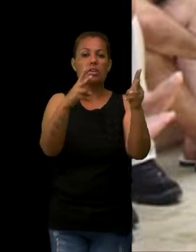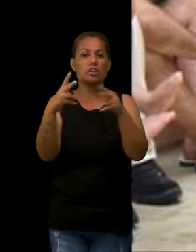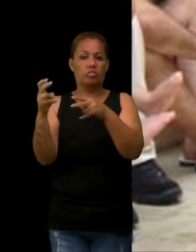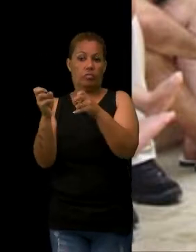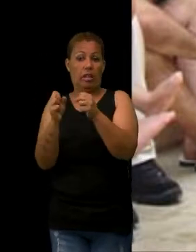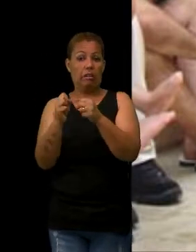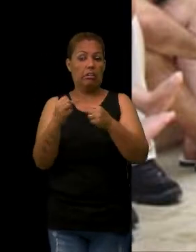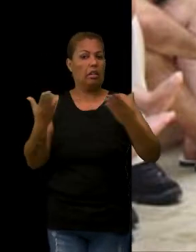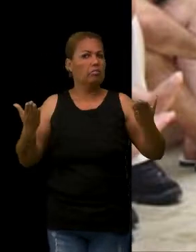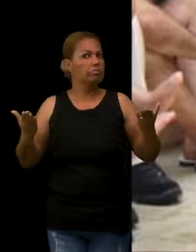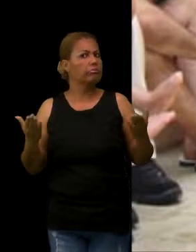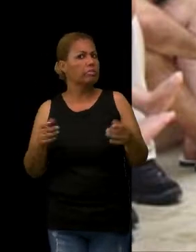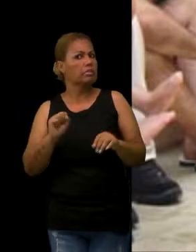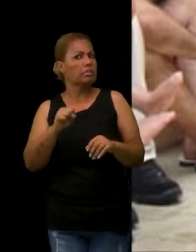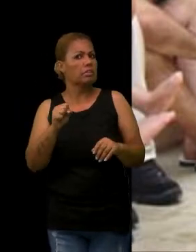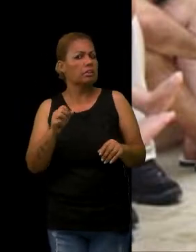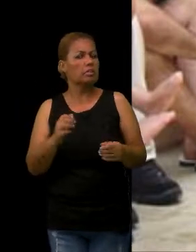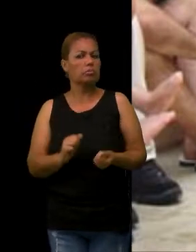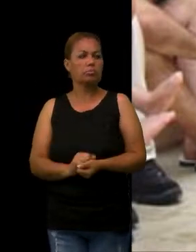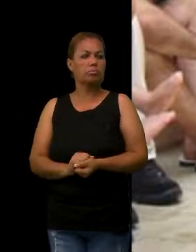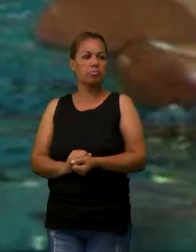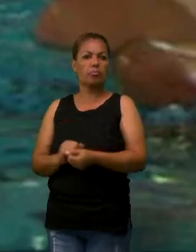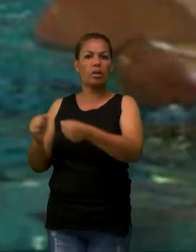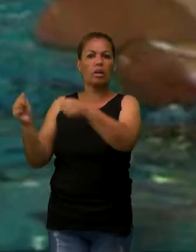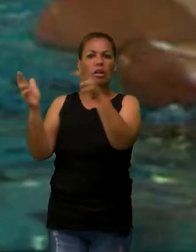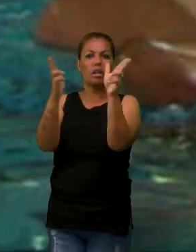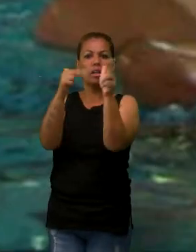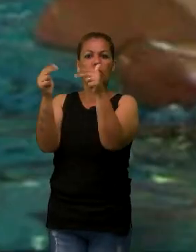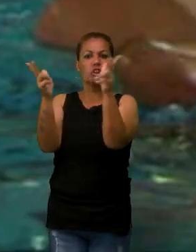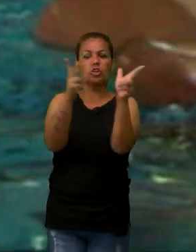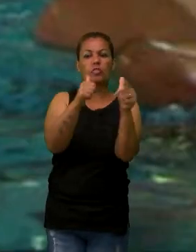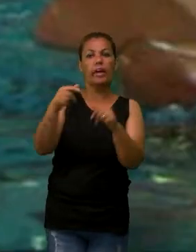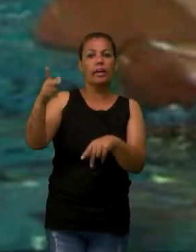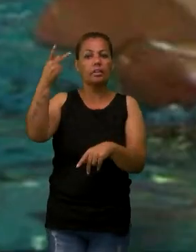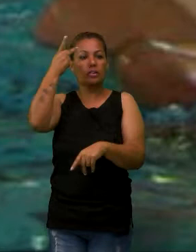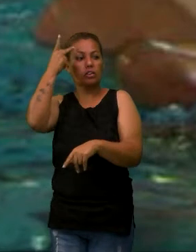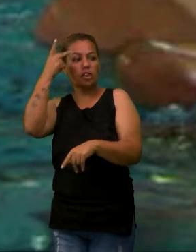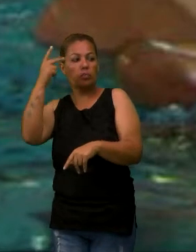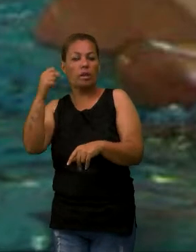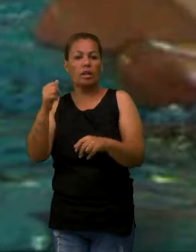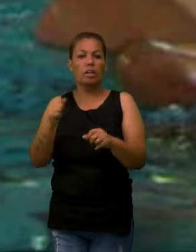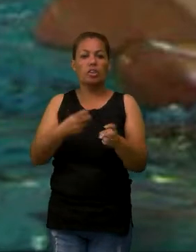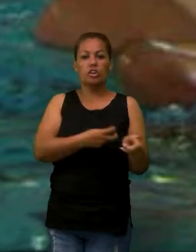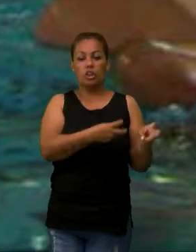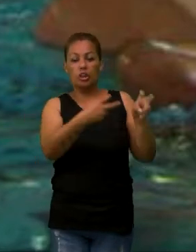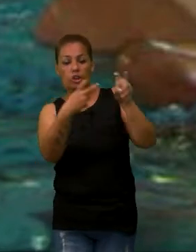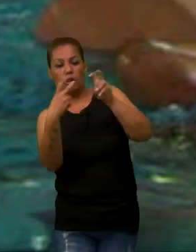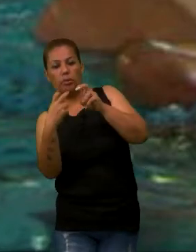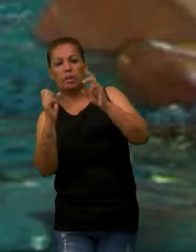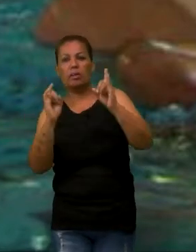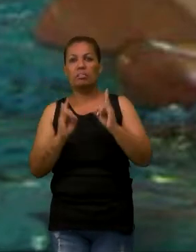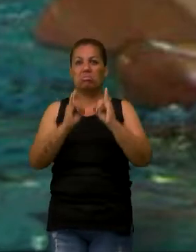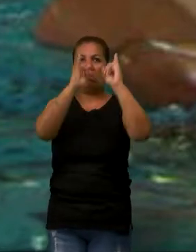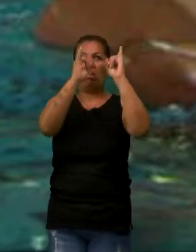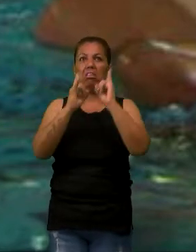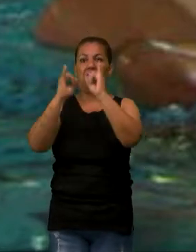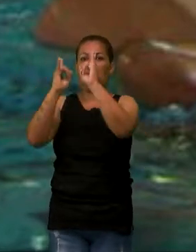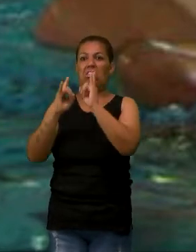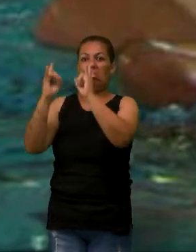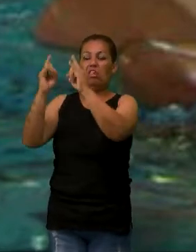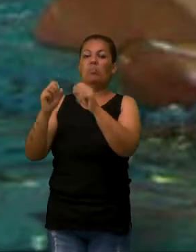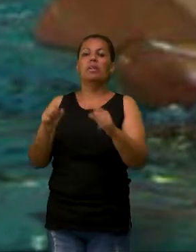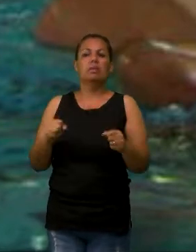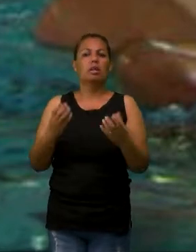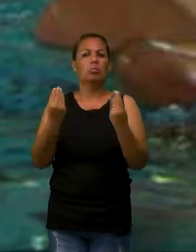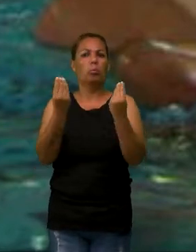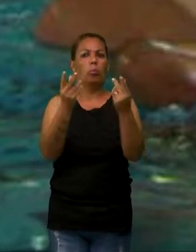assim venta o evento daqui de são paulo aquino nota por causa desse monte de prédio mas ainda tem bastante evento